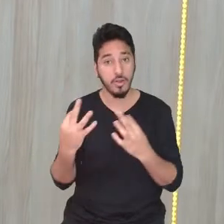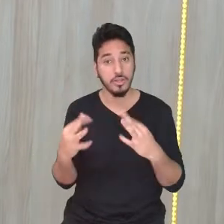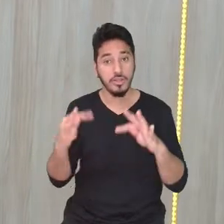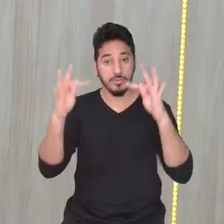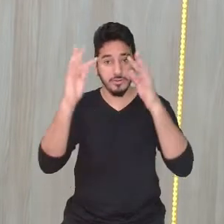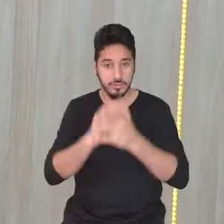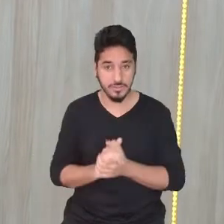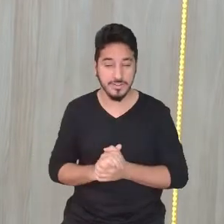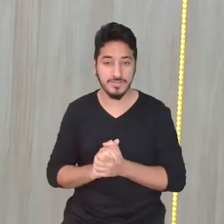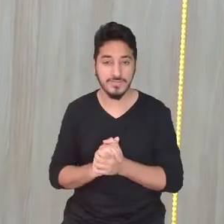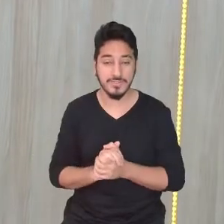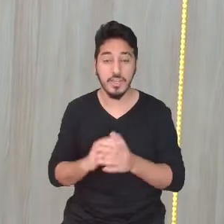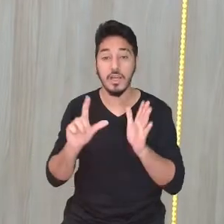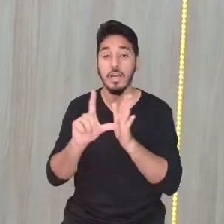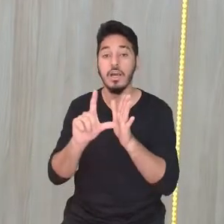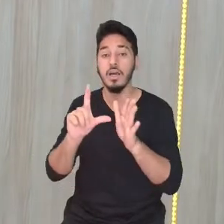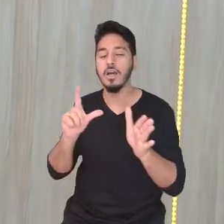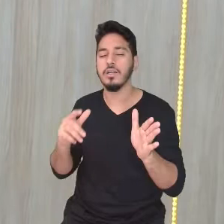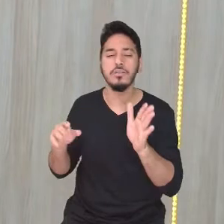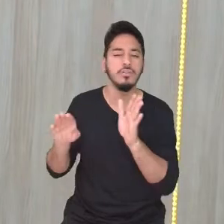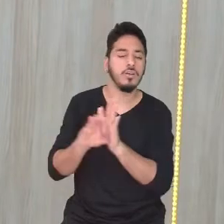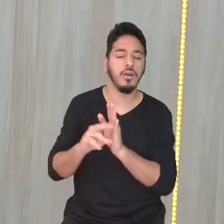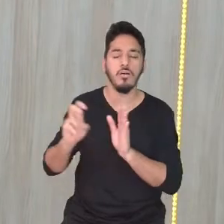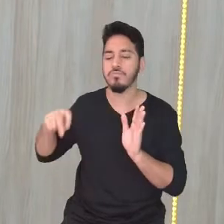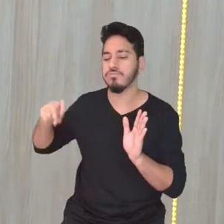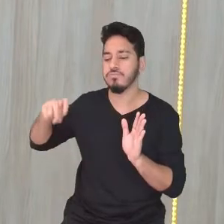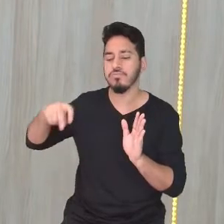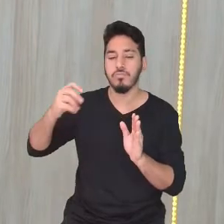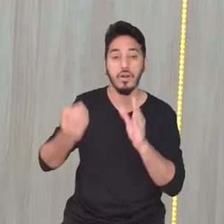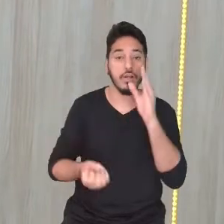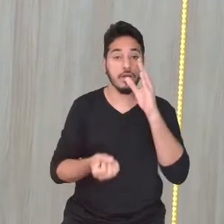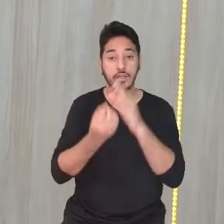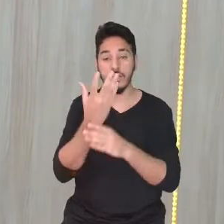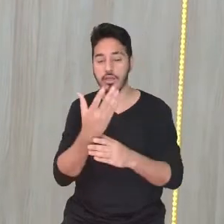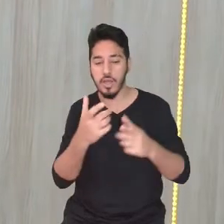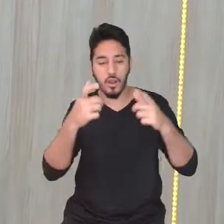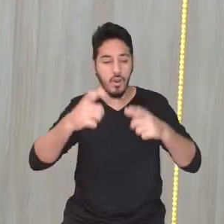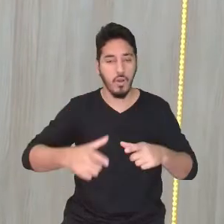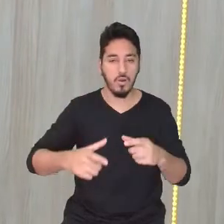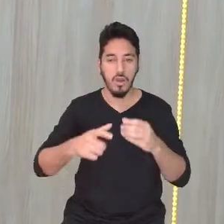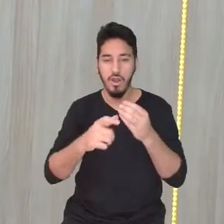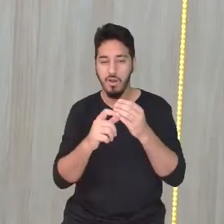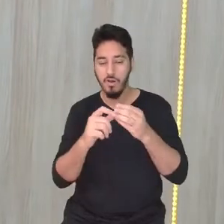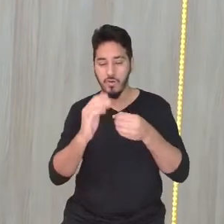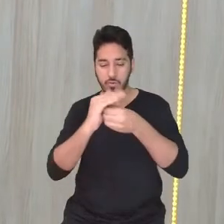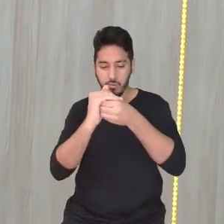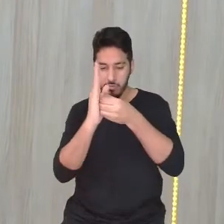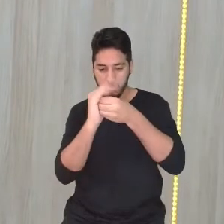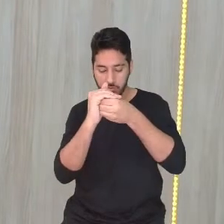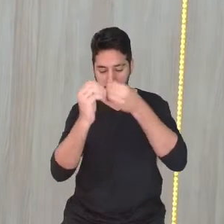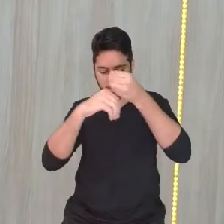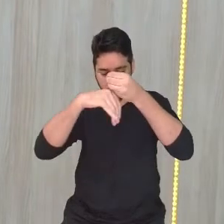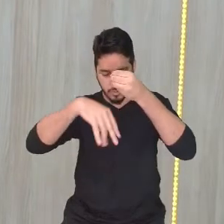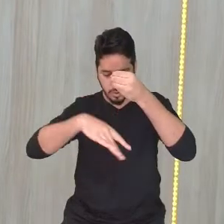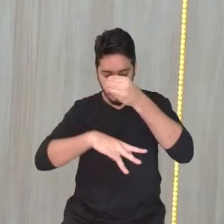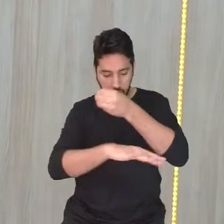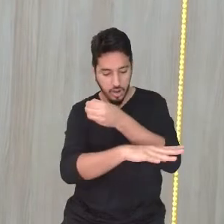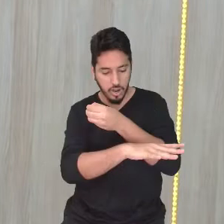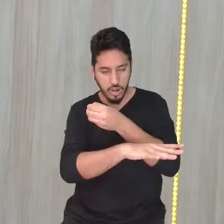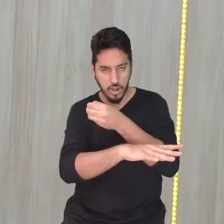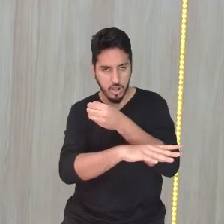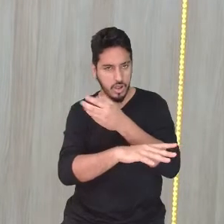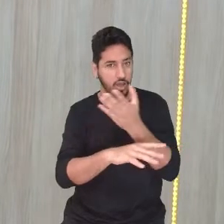Antes das pessoas chegarem nesse local, antes das pessoas criarem redes de esgoto, nada disso existia. Se a